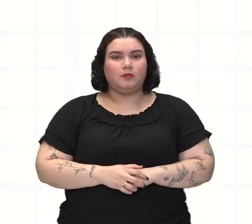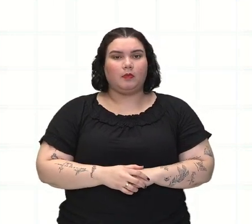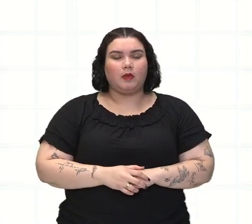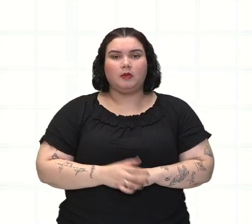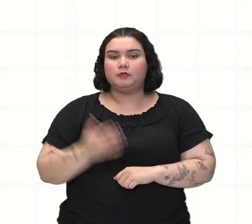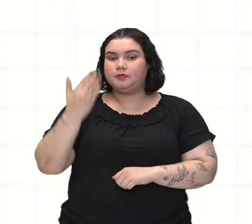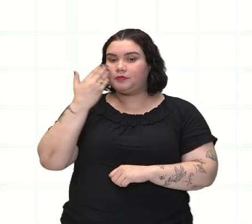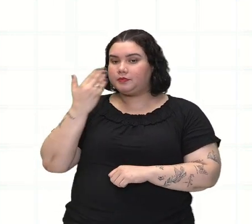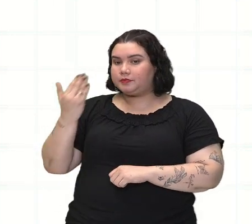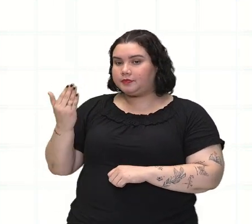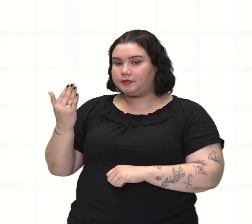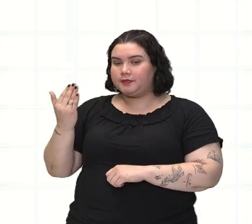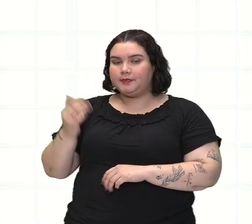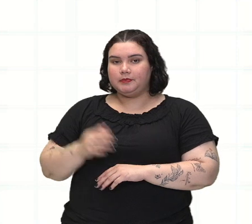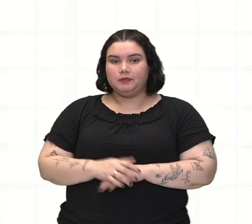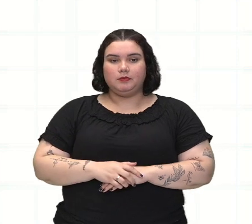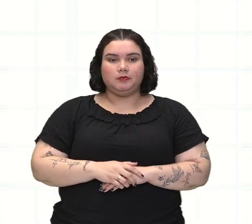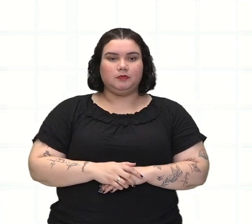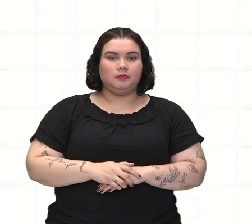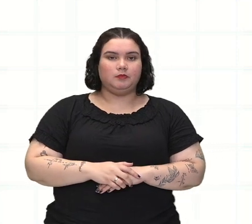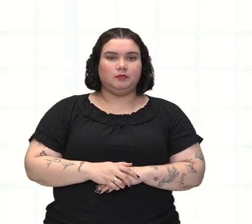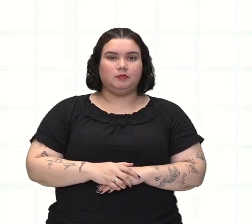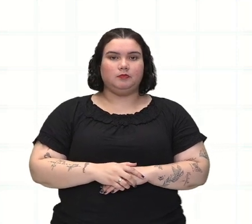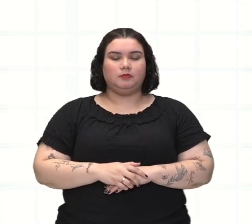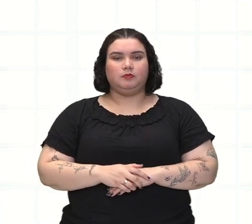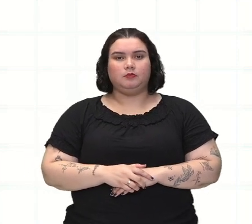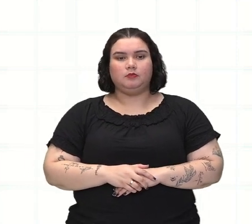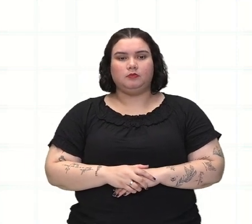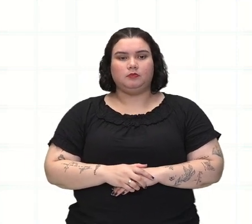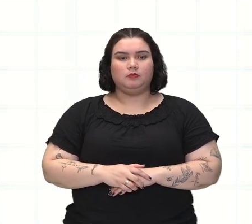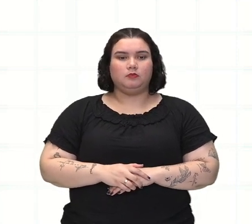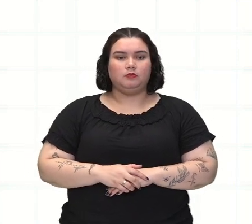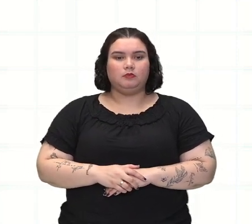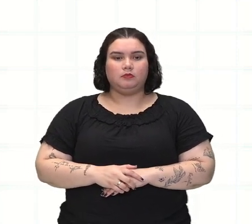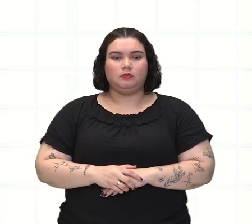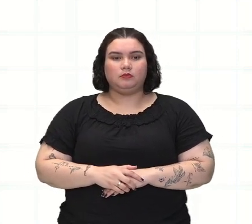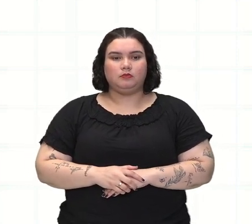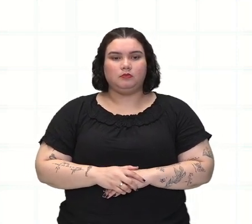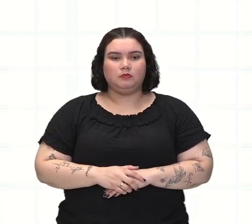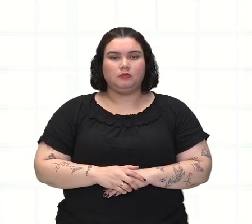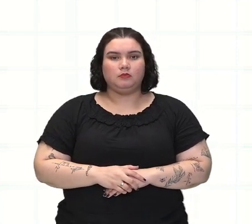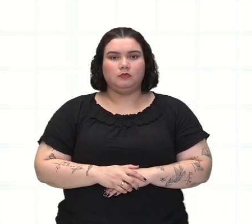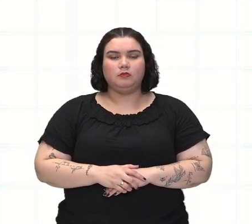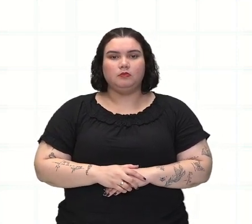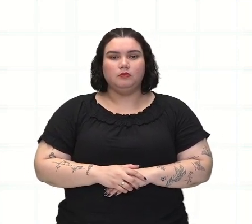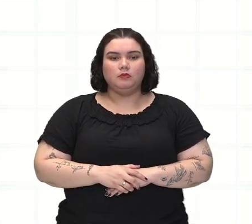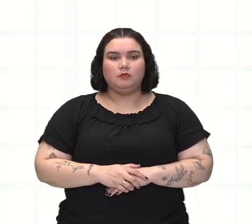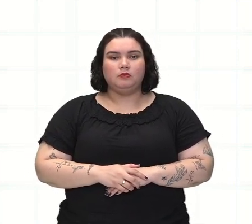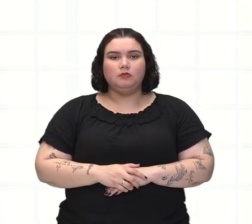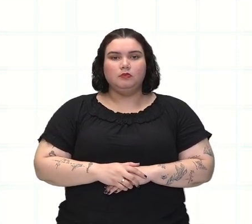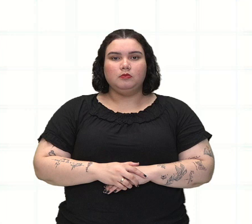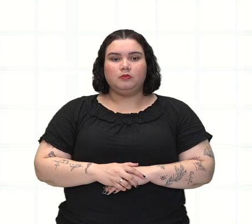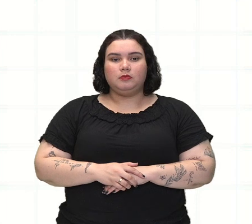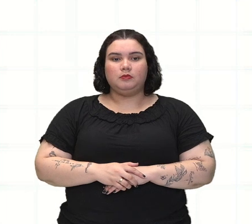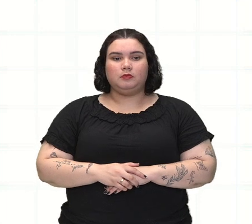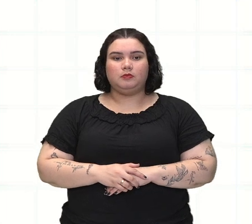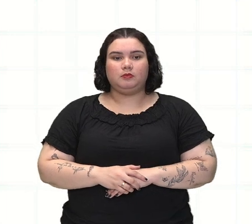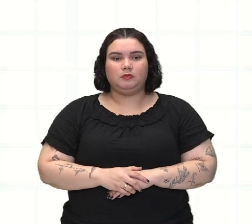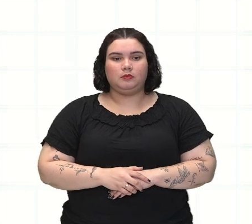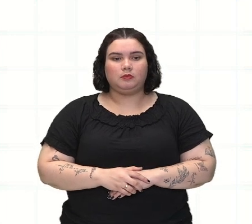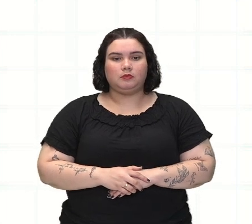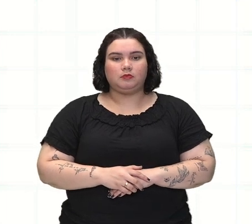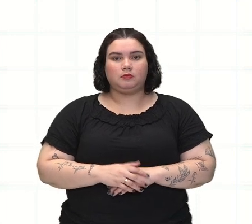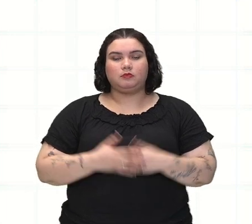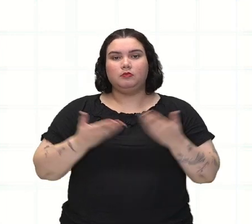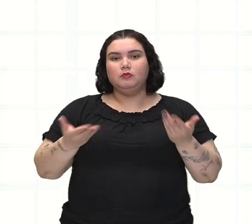aí na tela a cartela, acompanhe aí, por gentileza, comigo. Olha lá. O